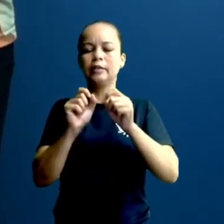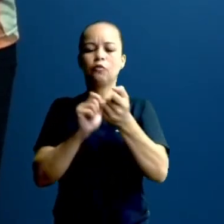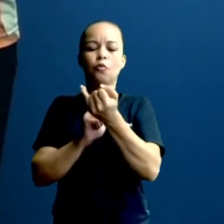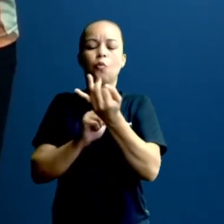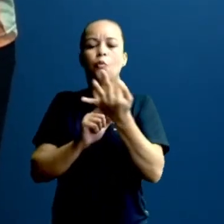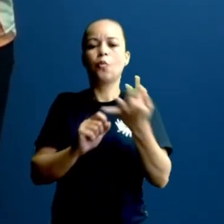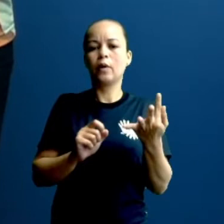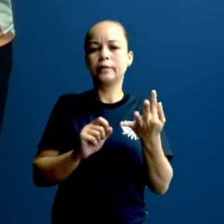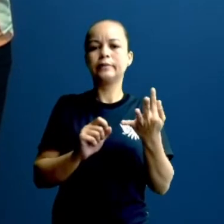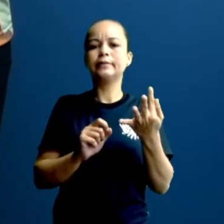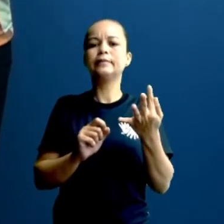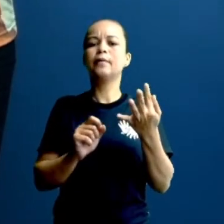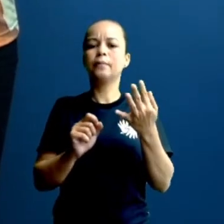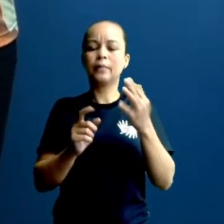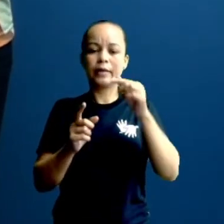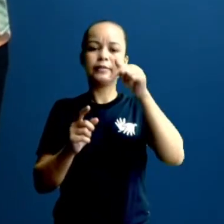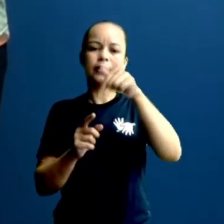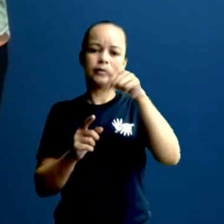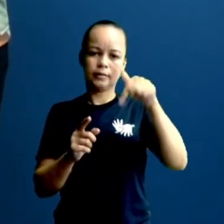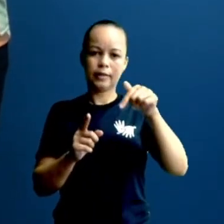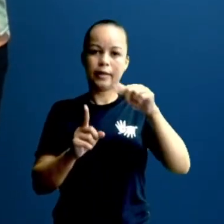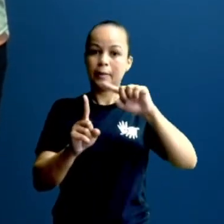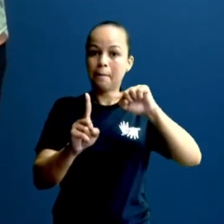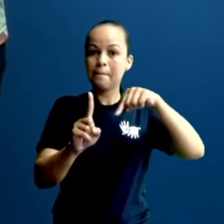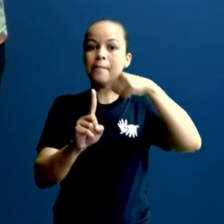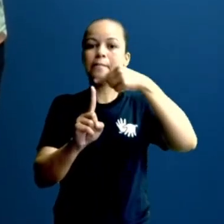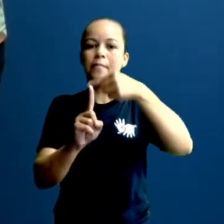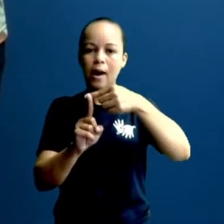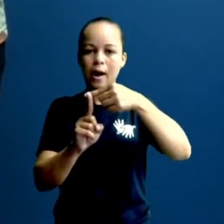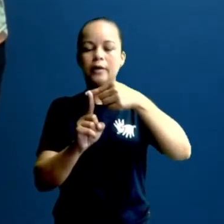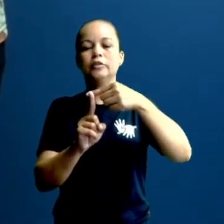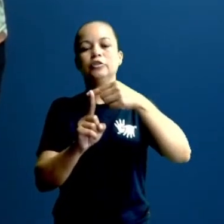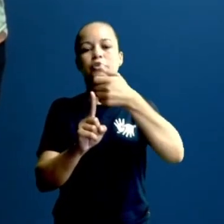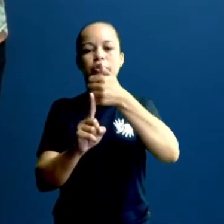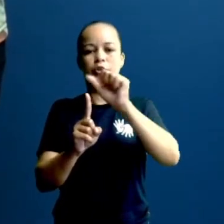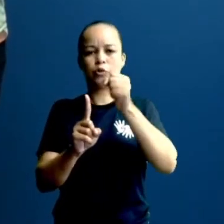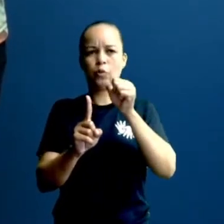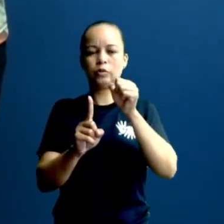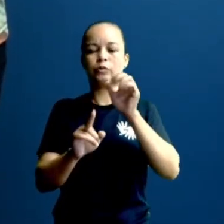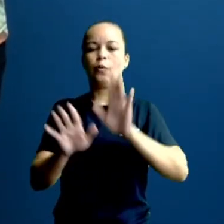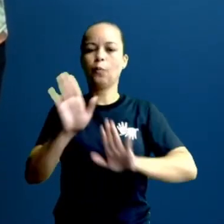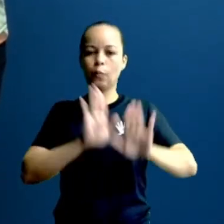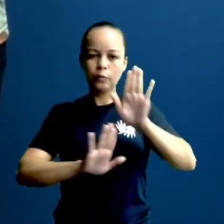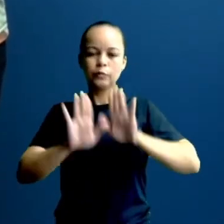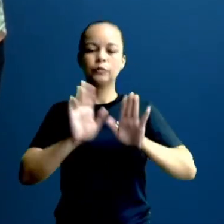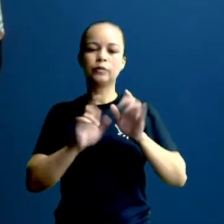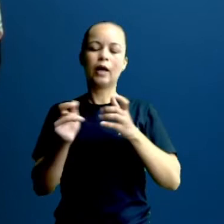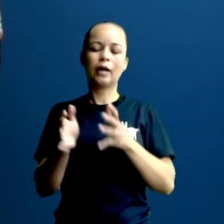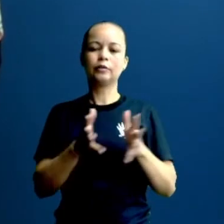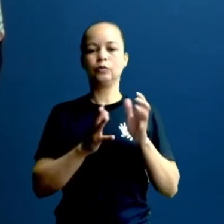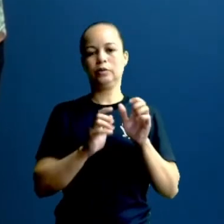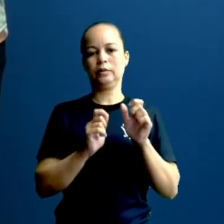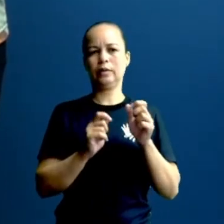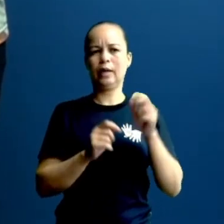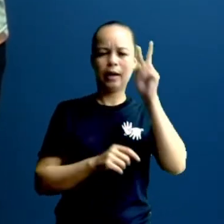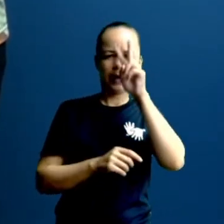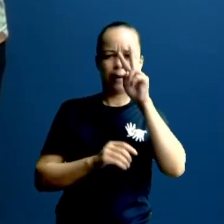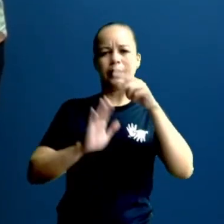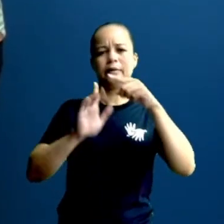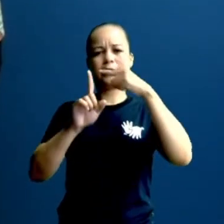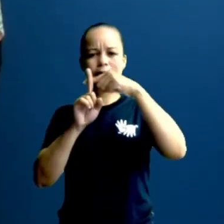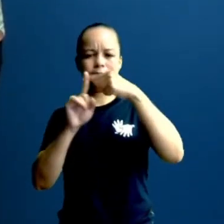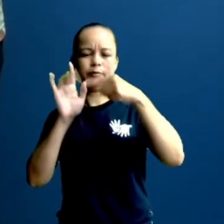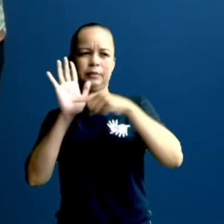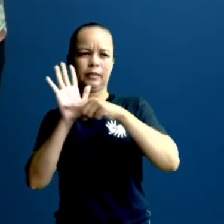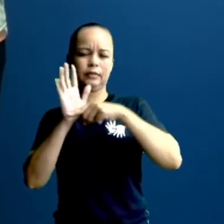contagem contando mais 18 a este valor, ok? Então, muito cuidado. Lembra que eu disse na aula lá de adição e